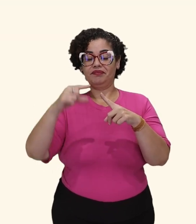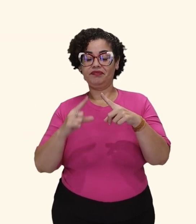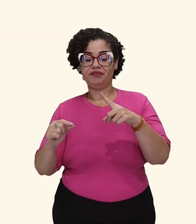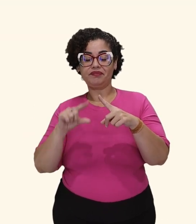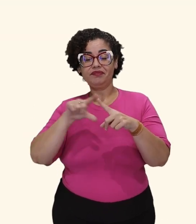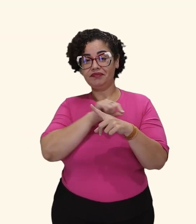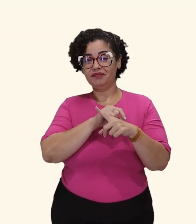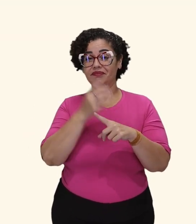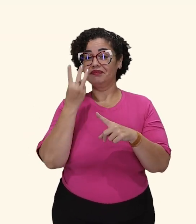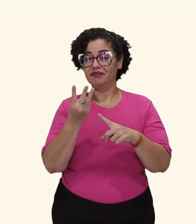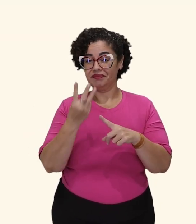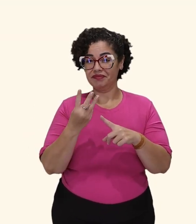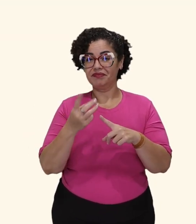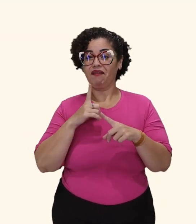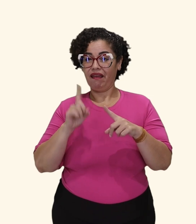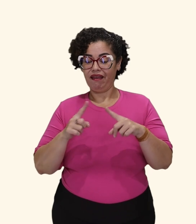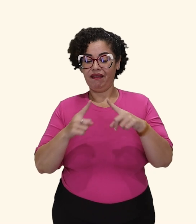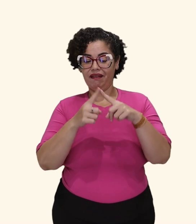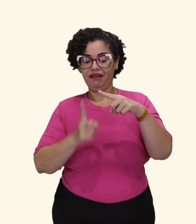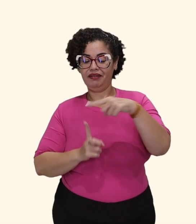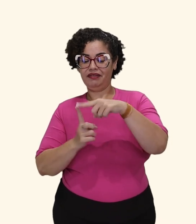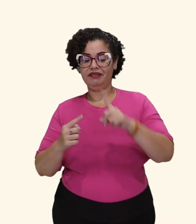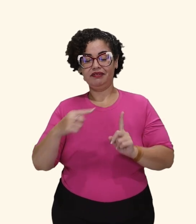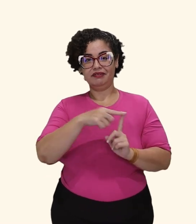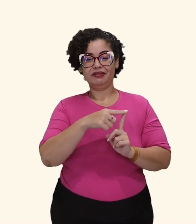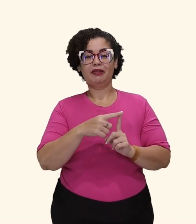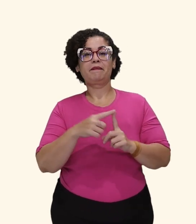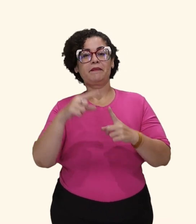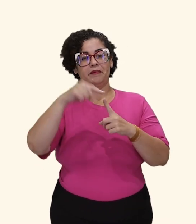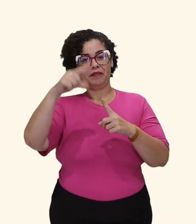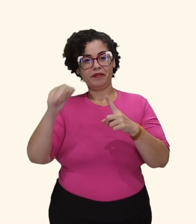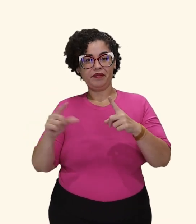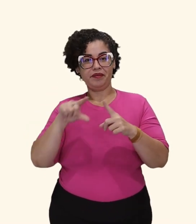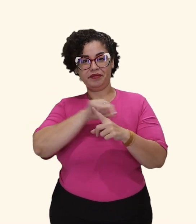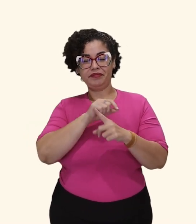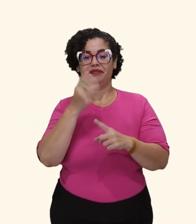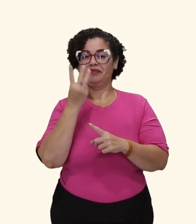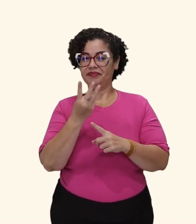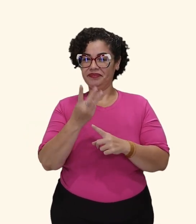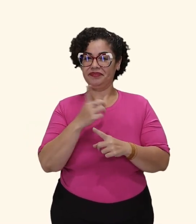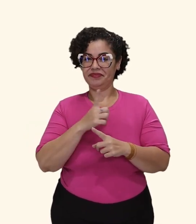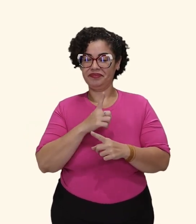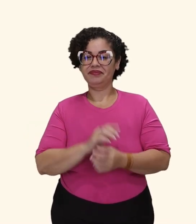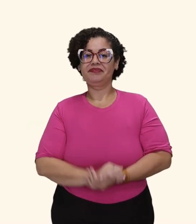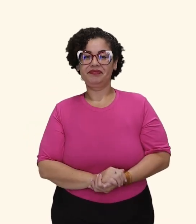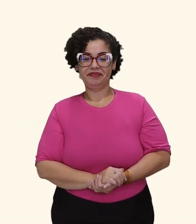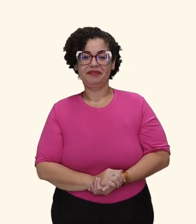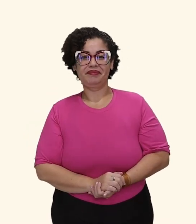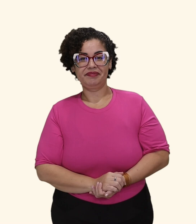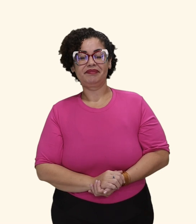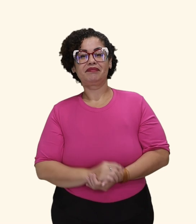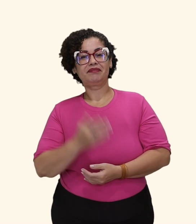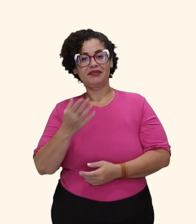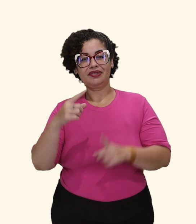verdade, ele possui 3 vértices. O vértice é o ponto de encontro dos lados. Como ele tem 3 lados, ele tem 3 vértices.